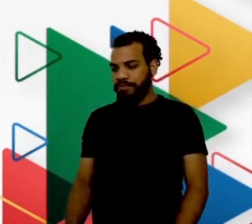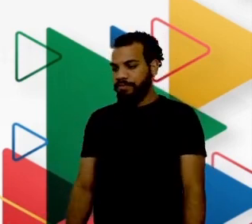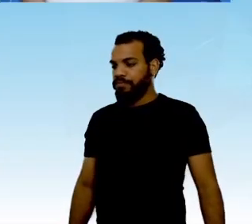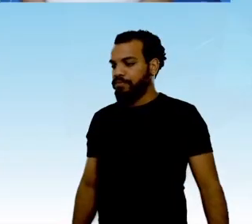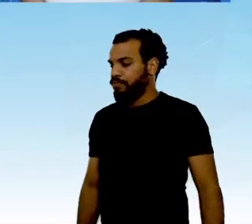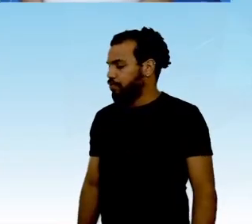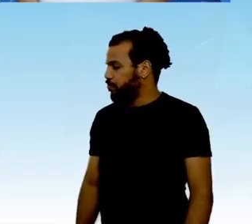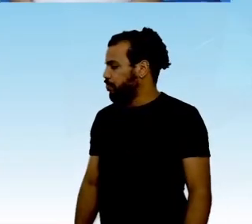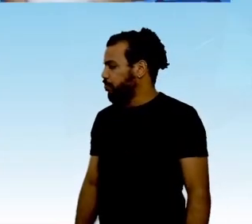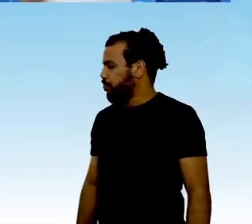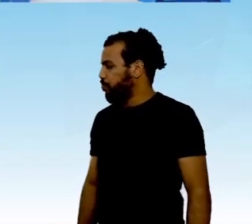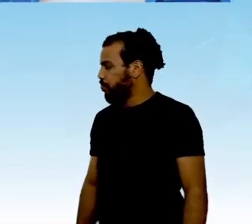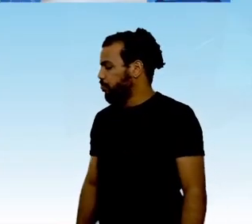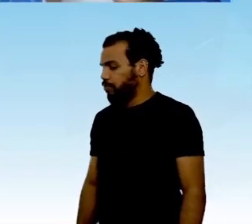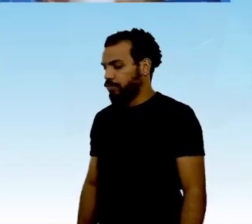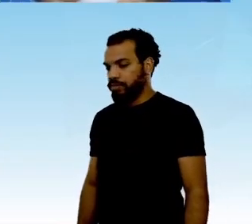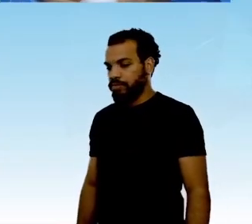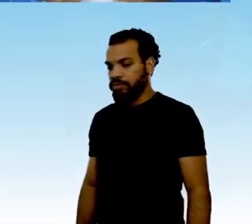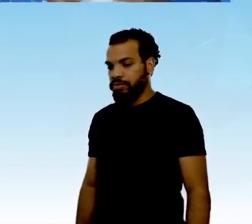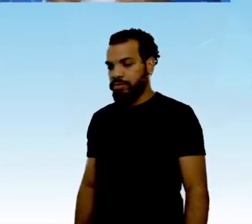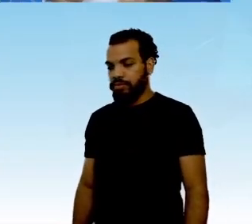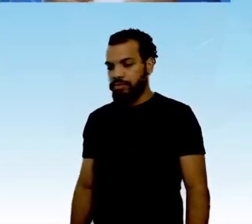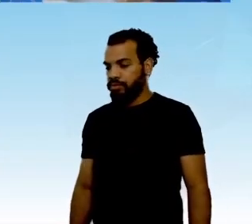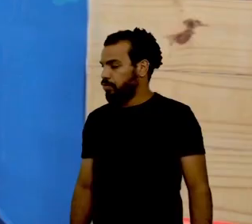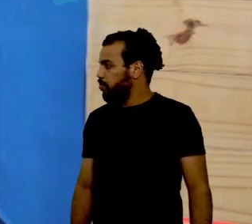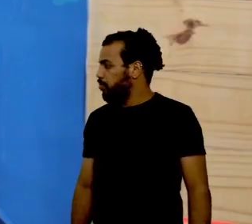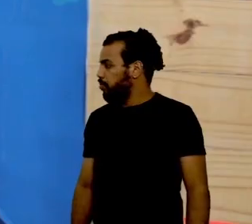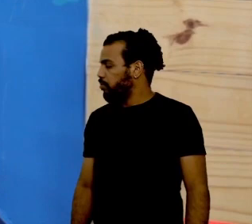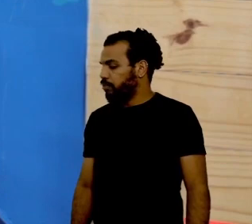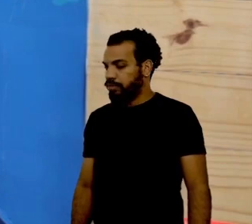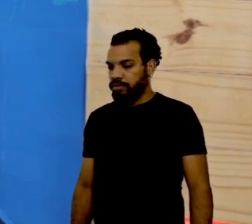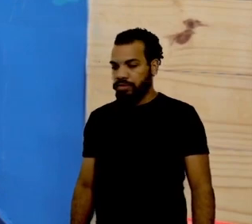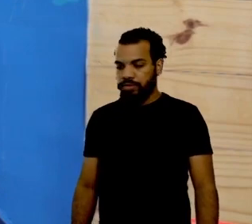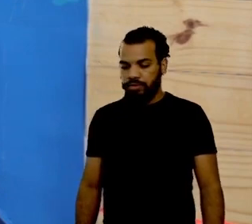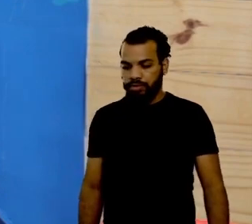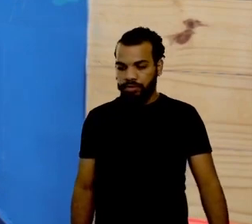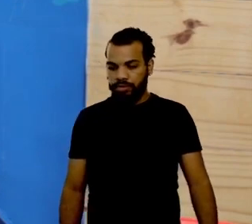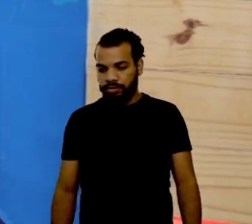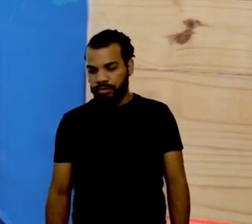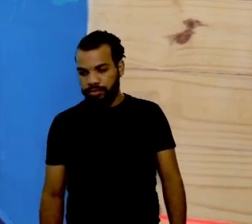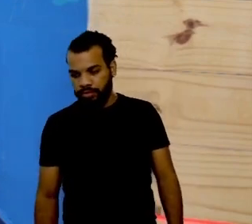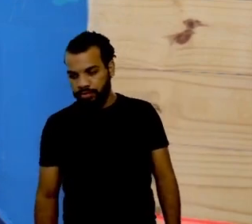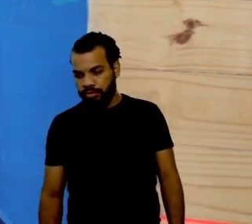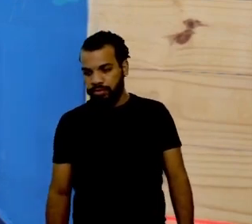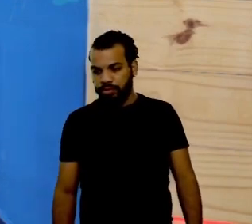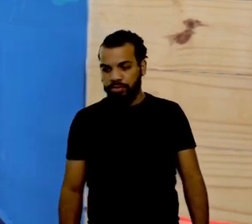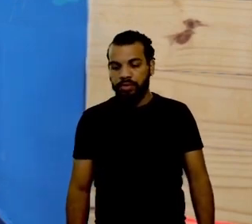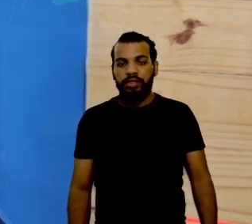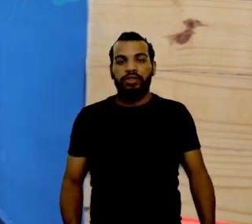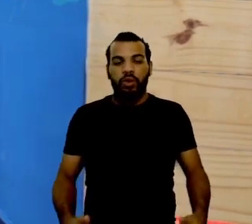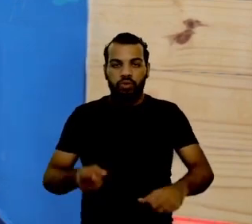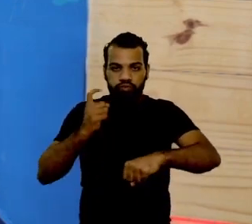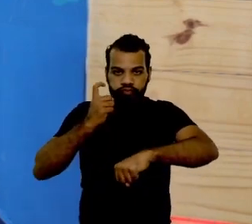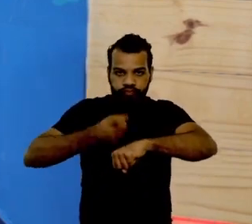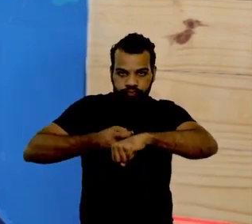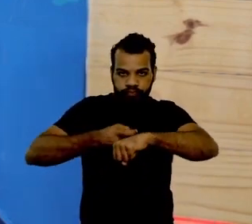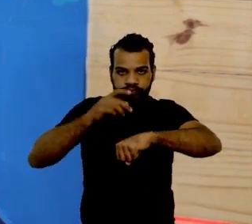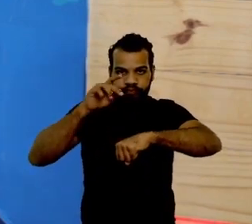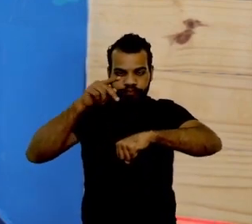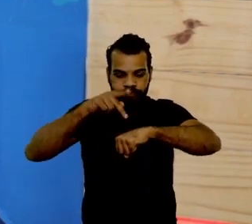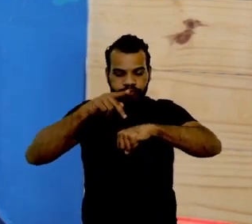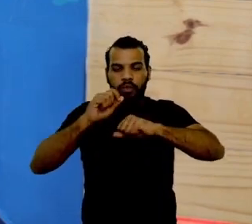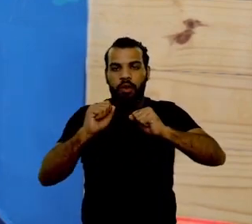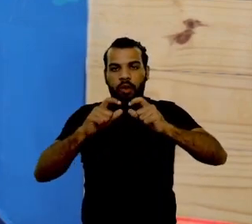galera, os sólidos podem se dilatar de 3 formas. Você pega um